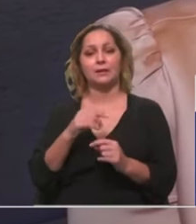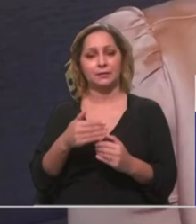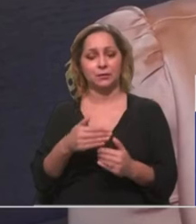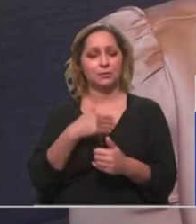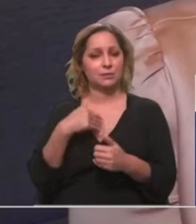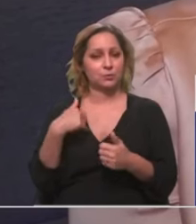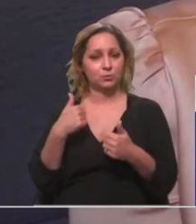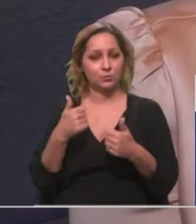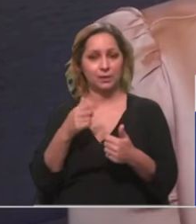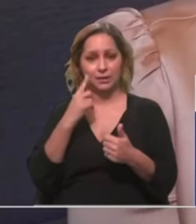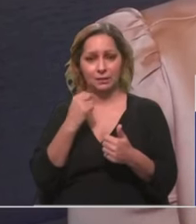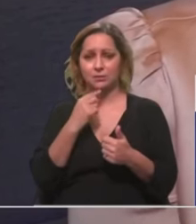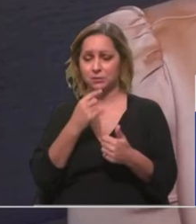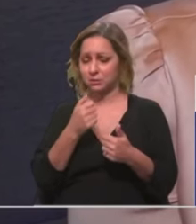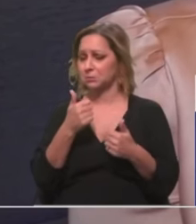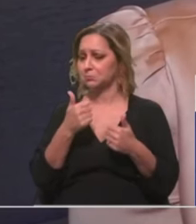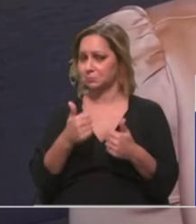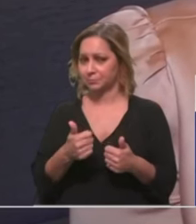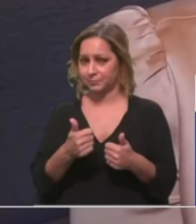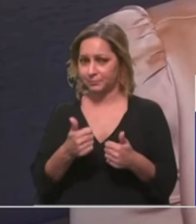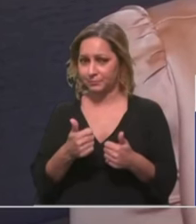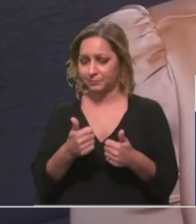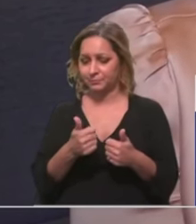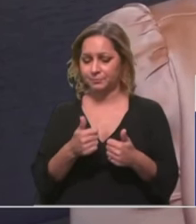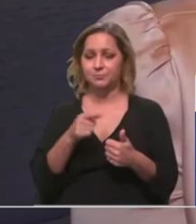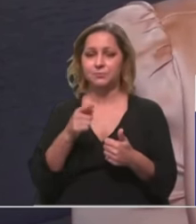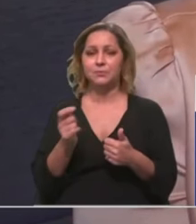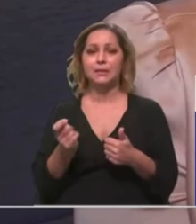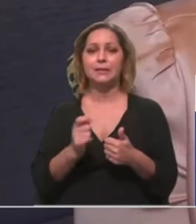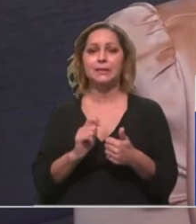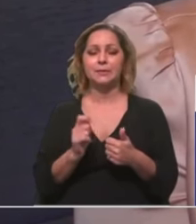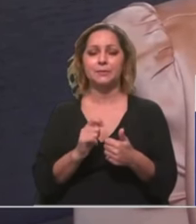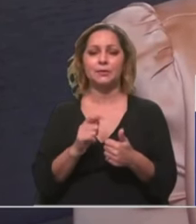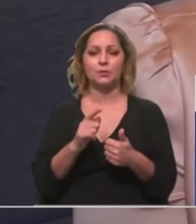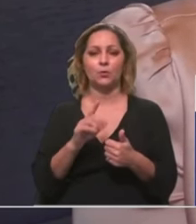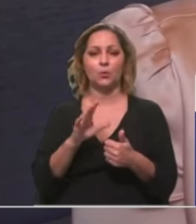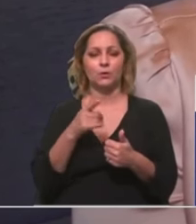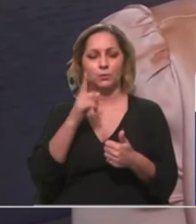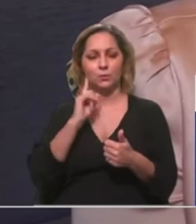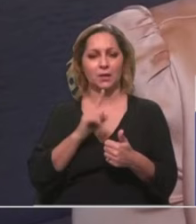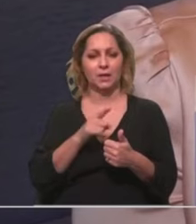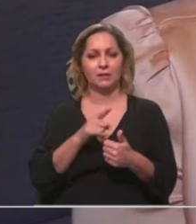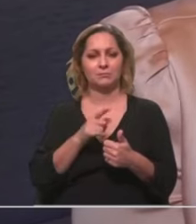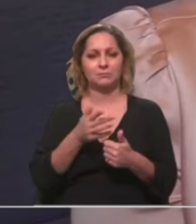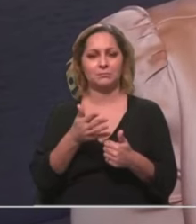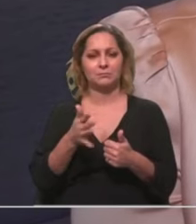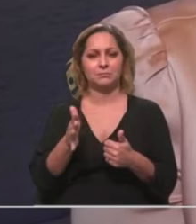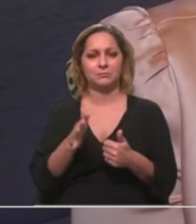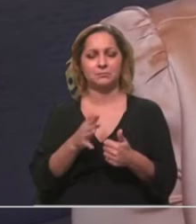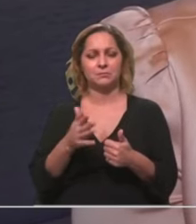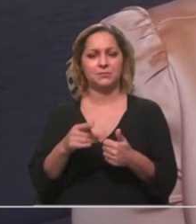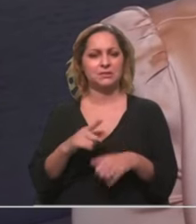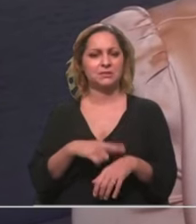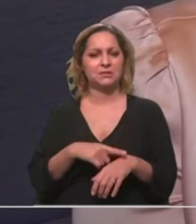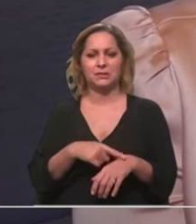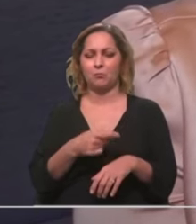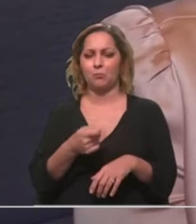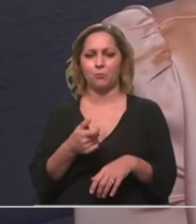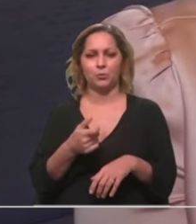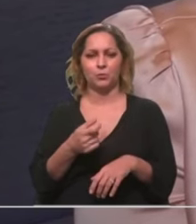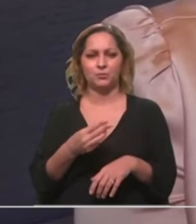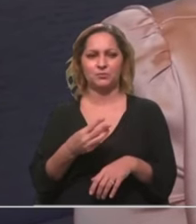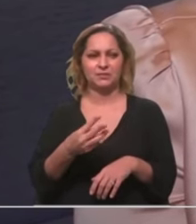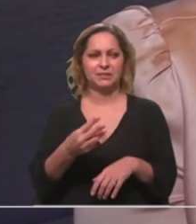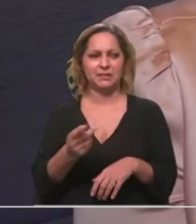tudo bem E ela disse-me sim e Isso foi em que mês pronto Isso foi quando ela tinha tinha pouquinho ela tinha três